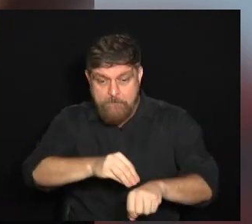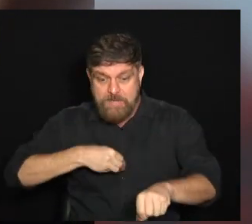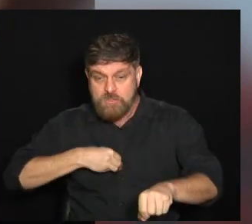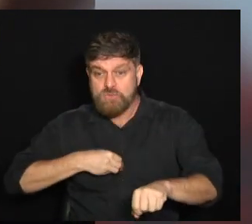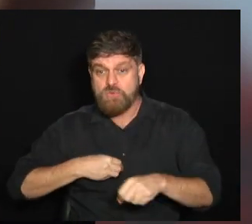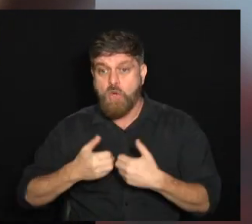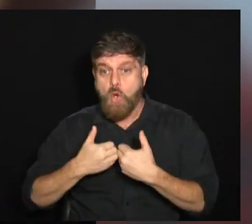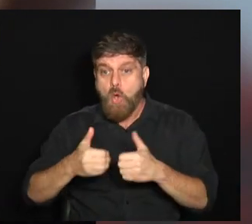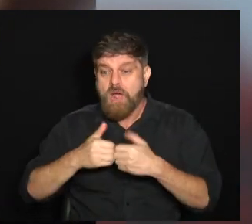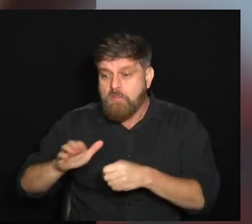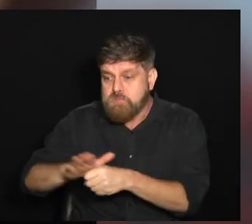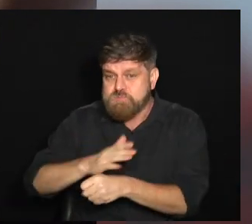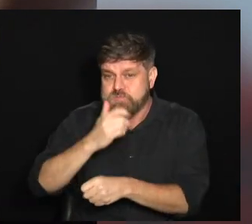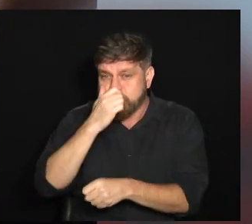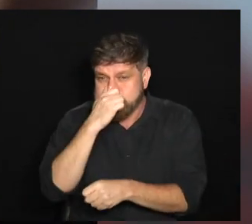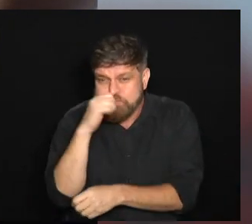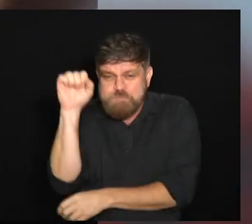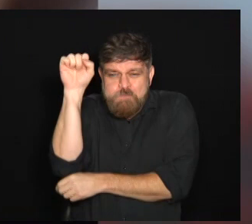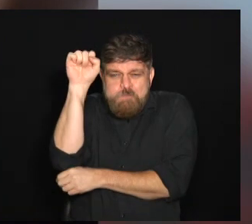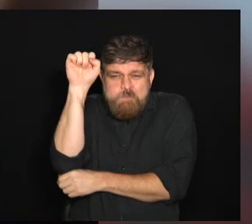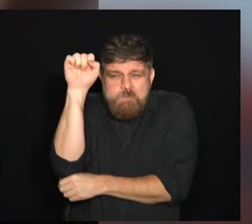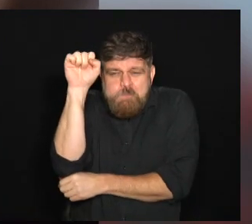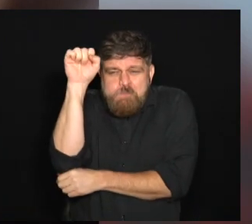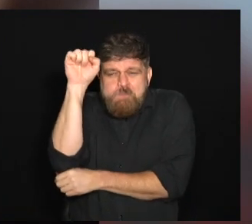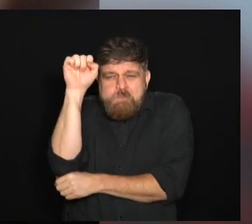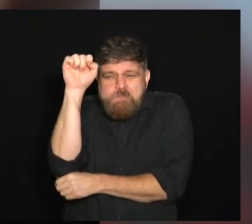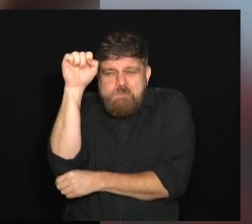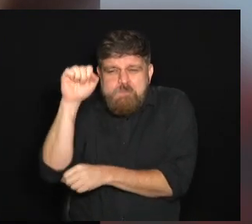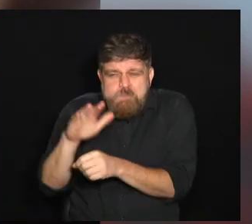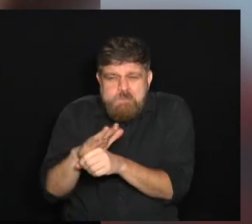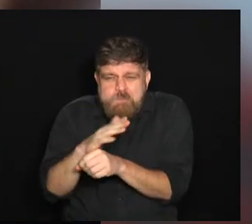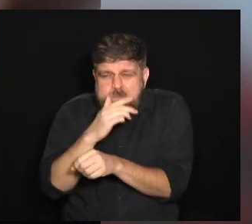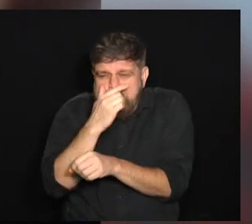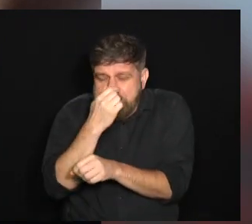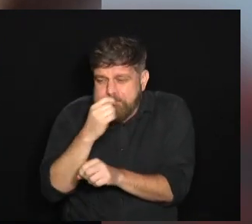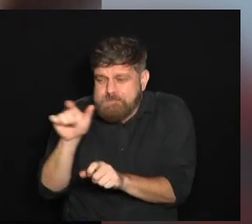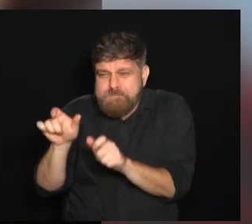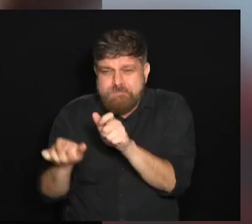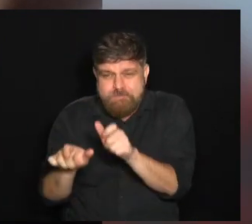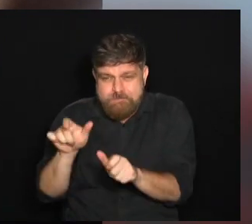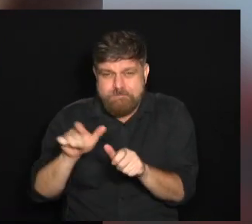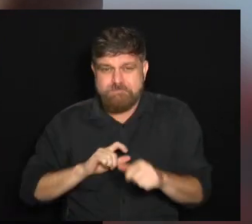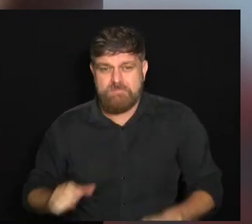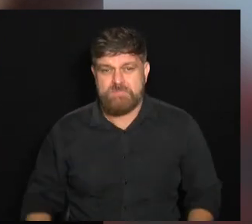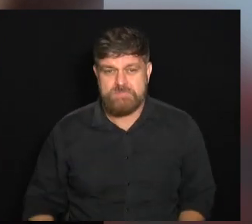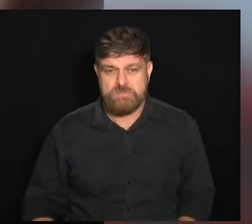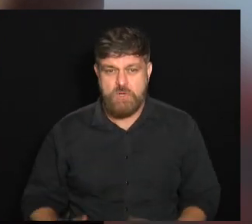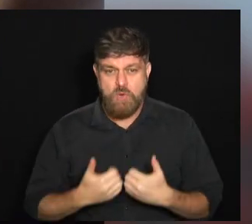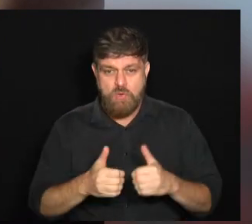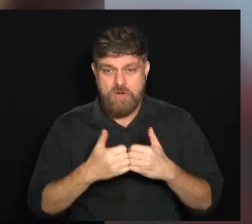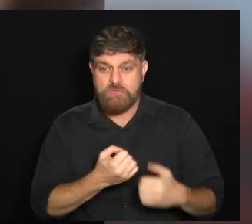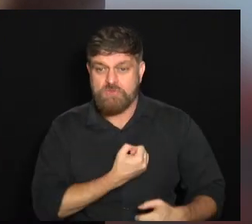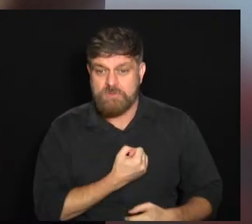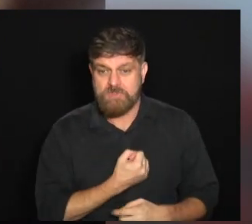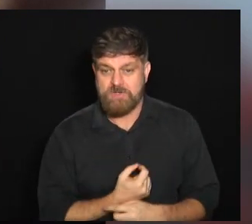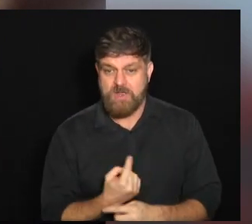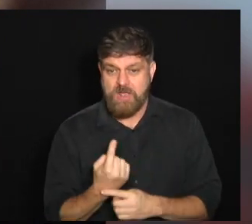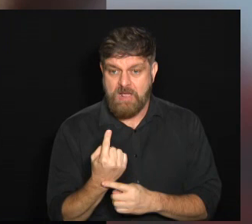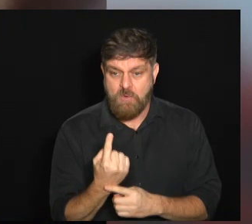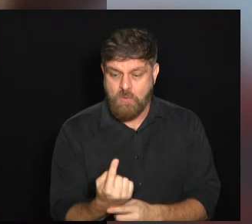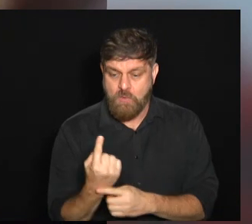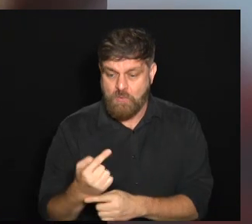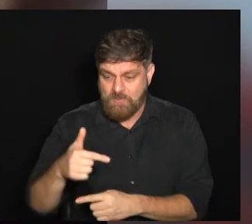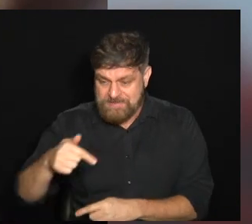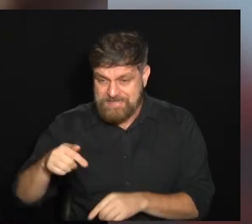lotados, passageiro exprimido. Essa é a situação que os usuários das linhas 117 e 120